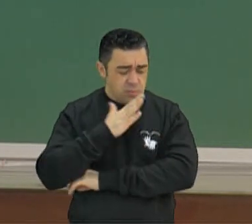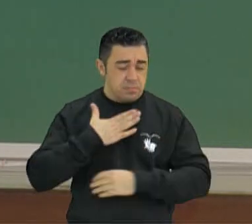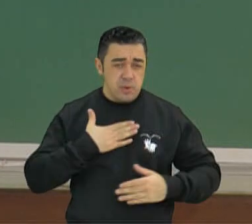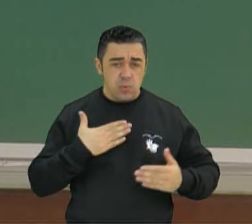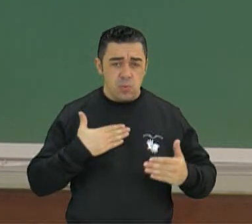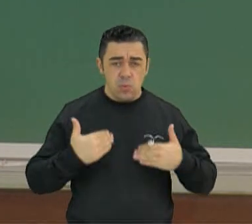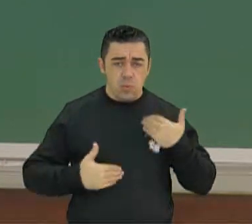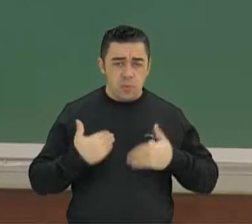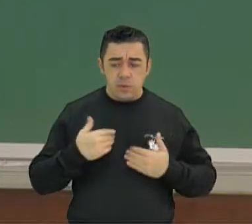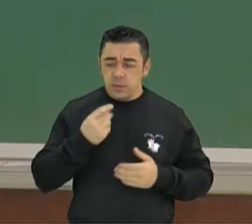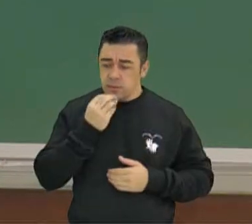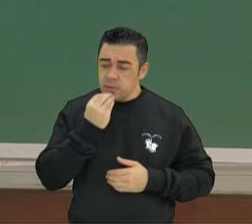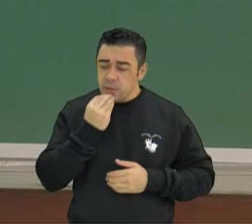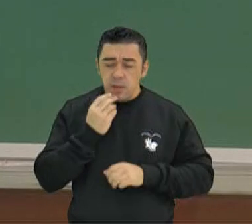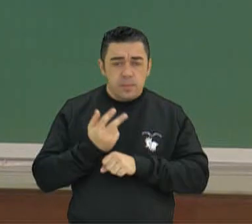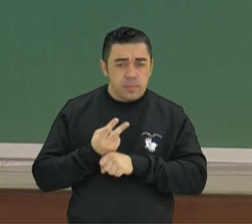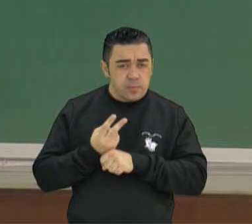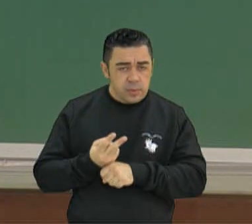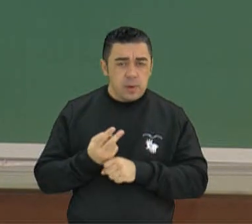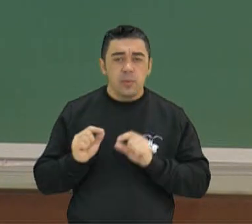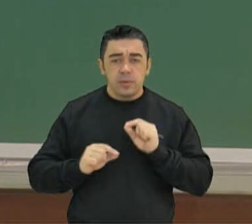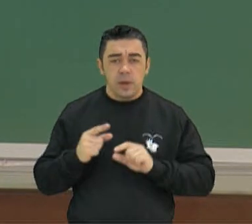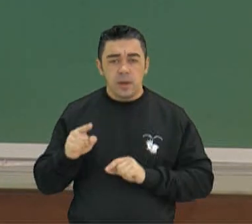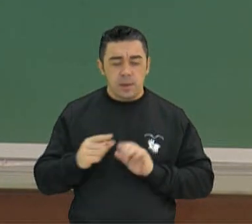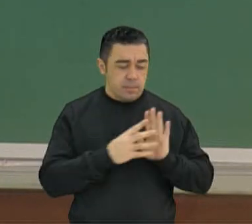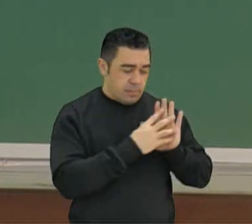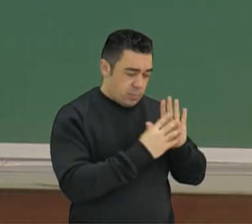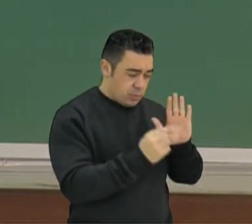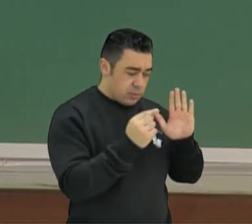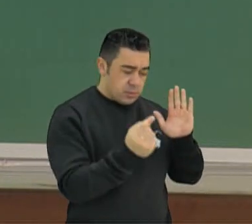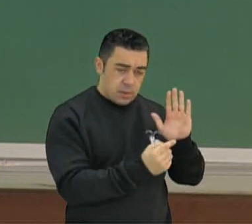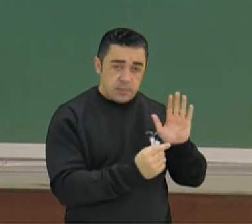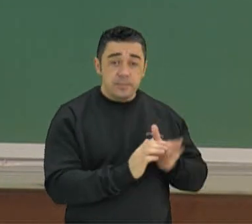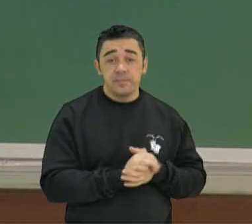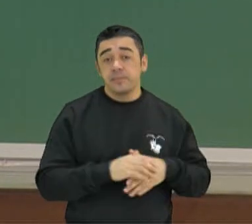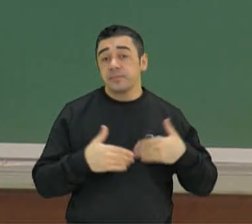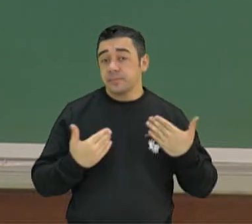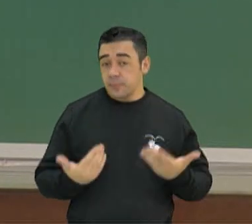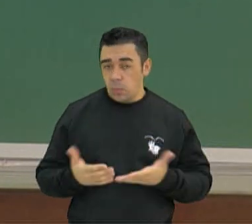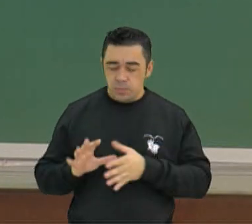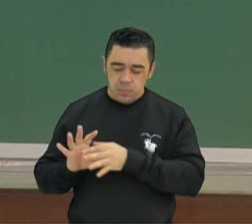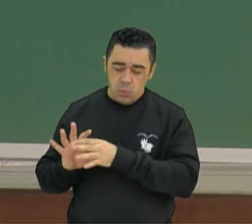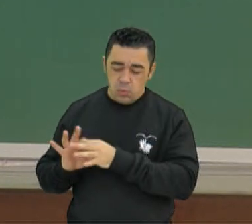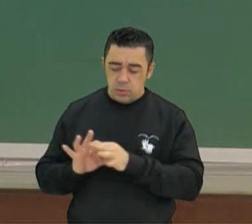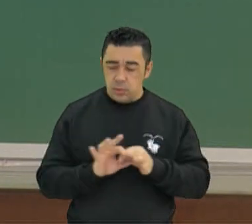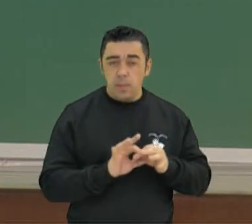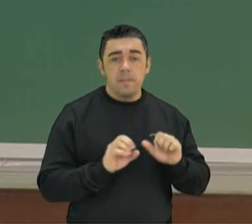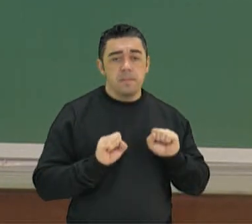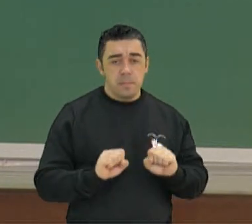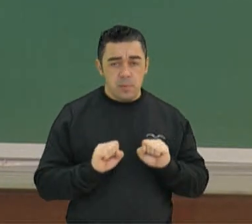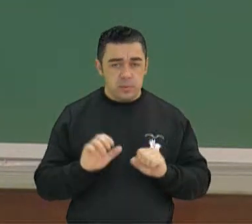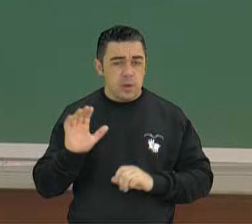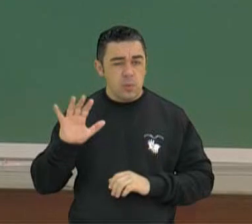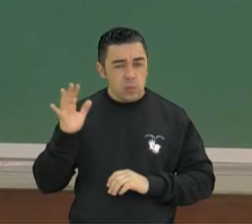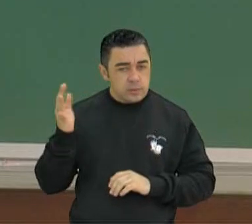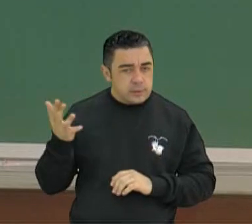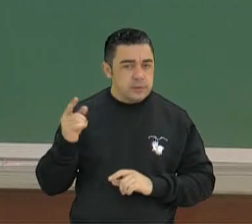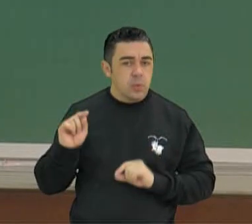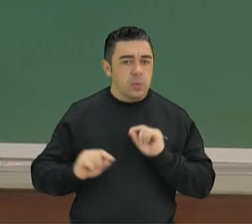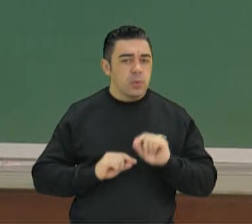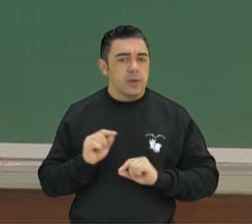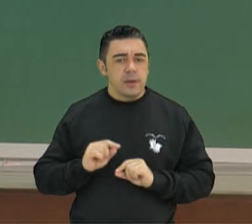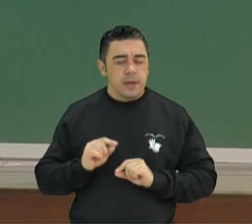você busque, você tente alcançar aquele modelo. E nesse contexto, podem aparecer alguns sinais